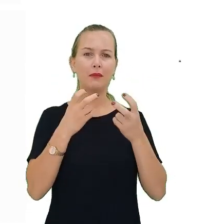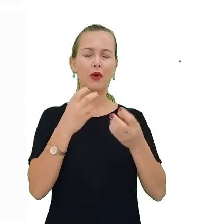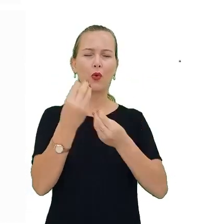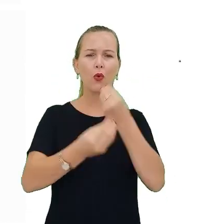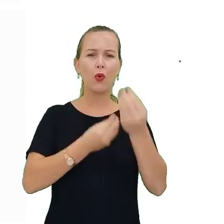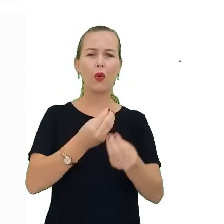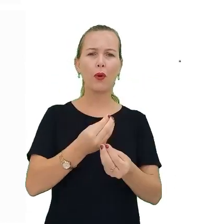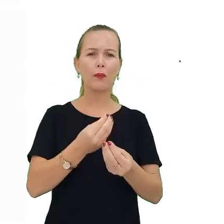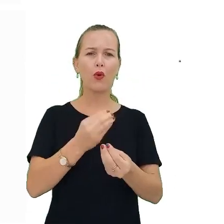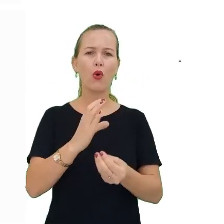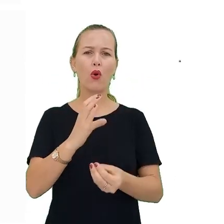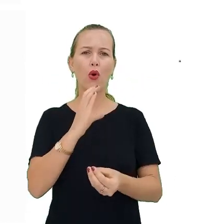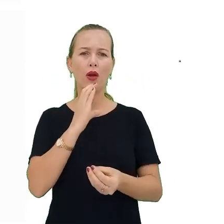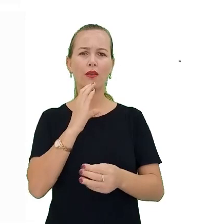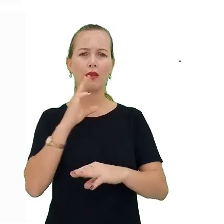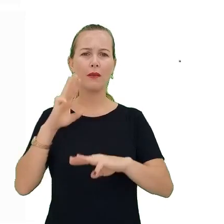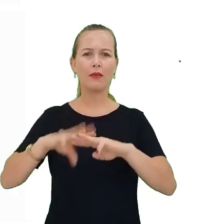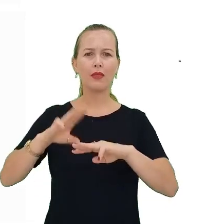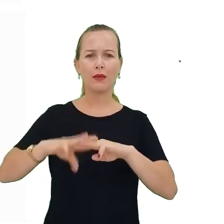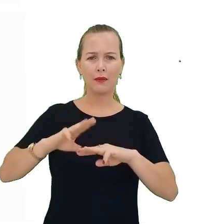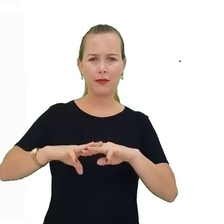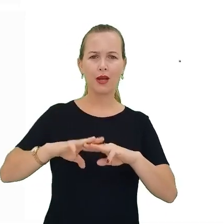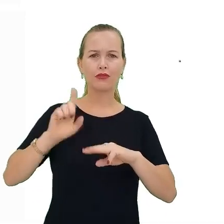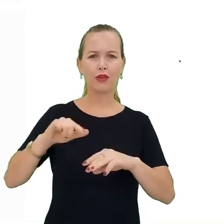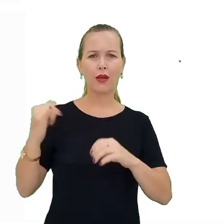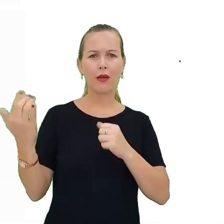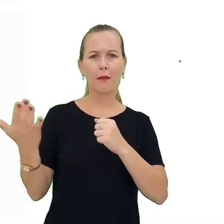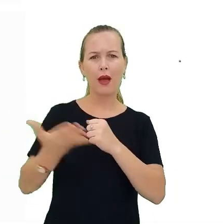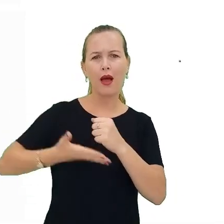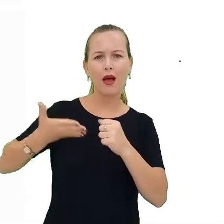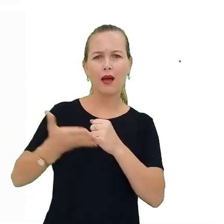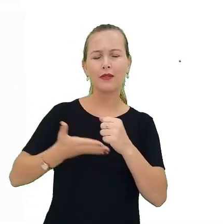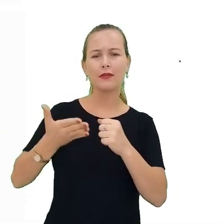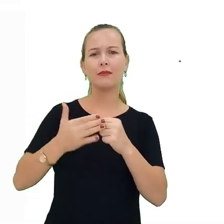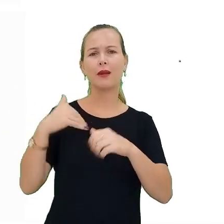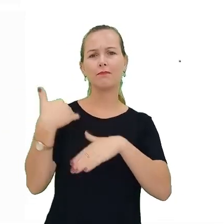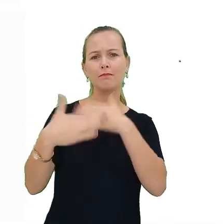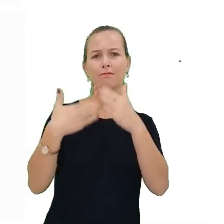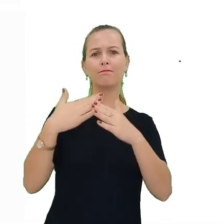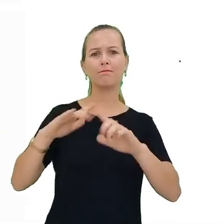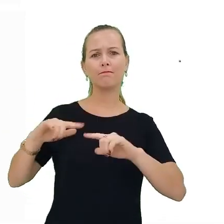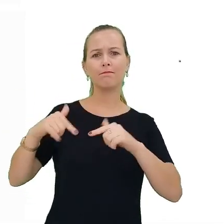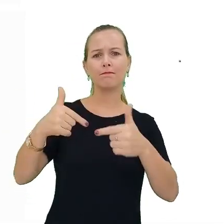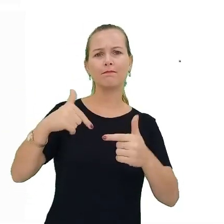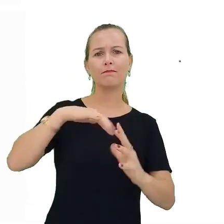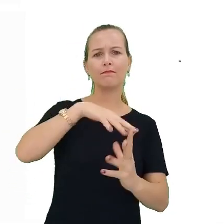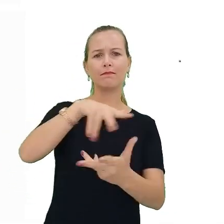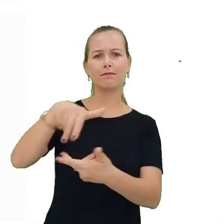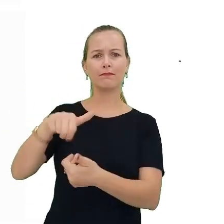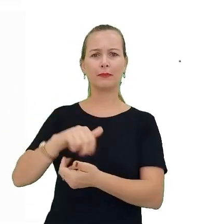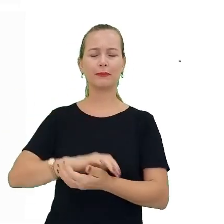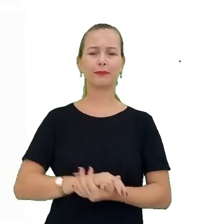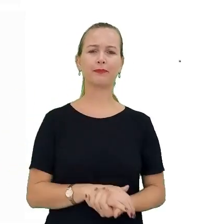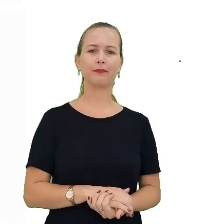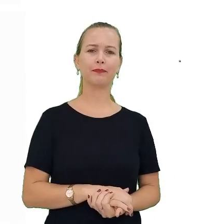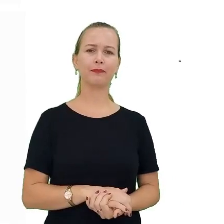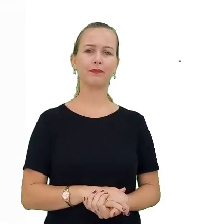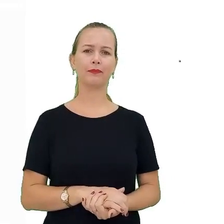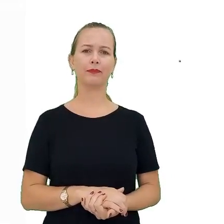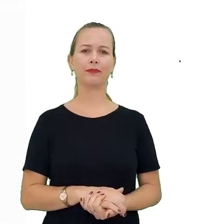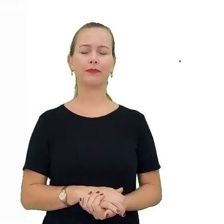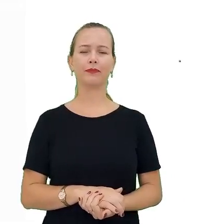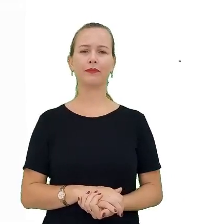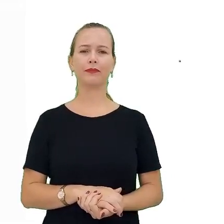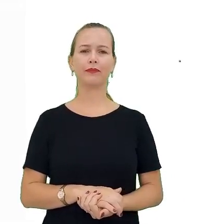que os conhecimentos matemáticos são fundamentais para a compreensão e atuação no mundo.